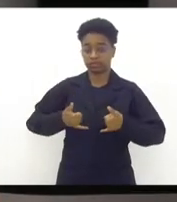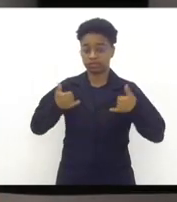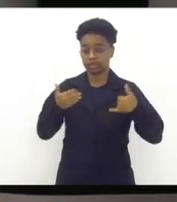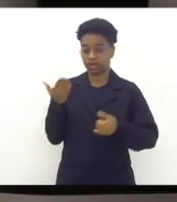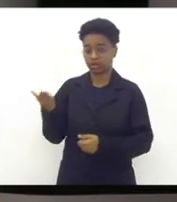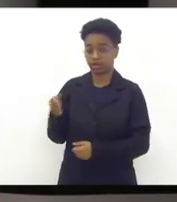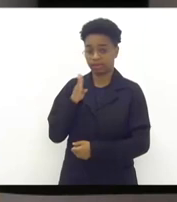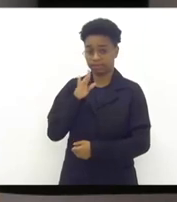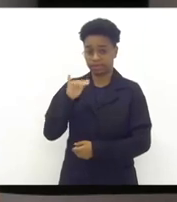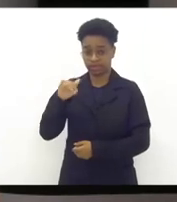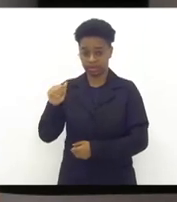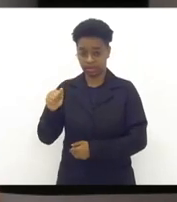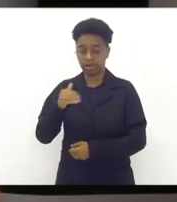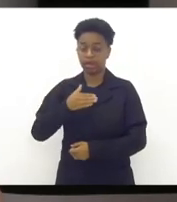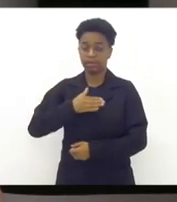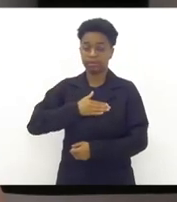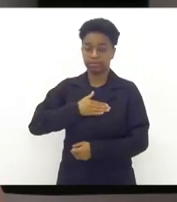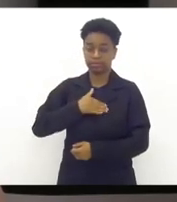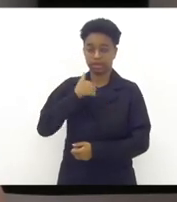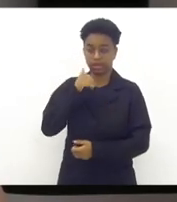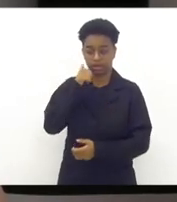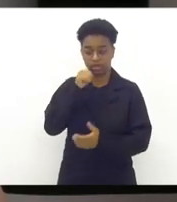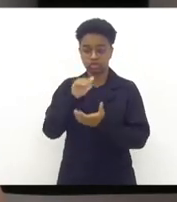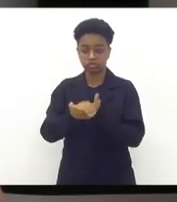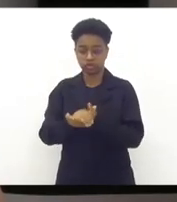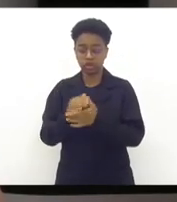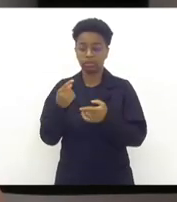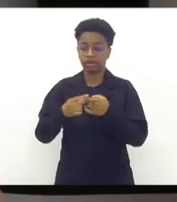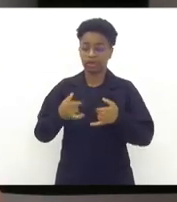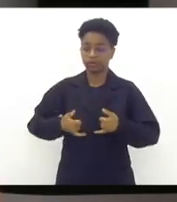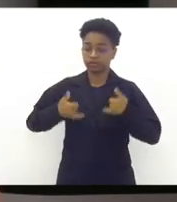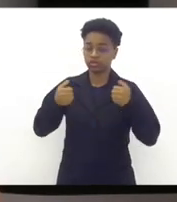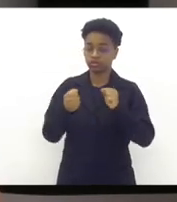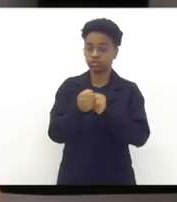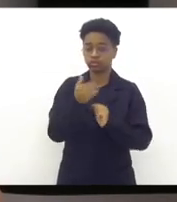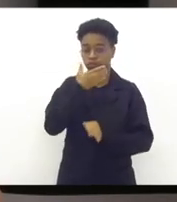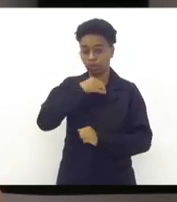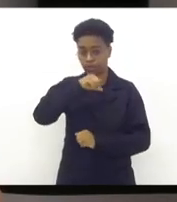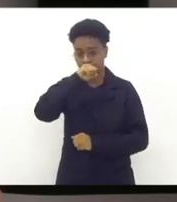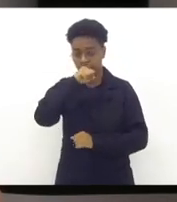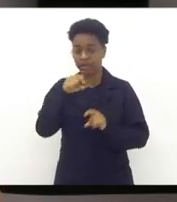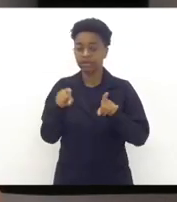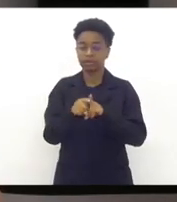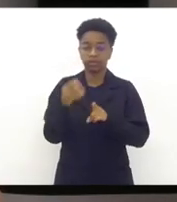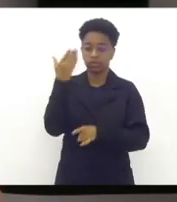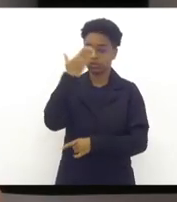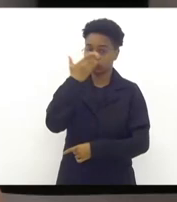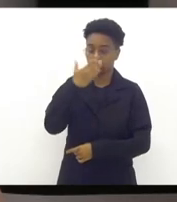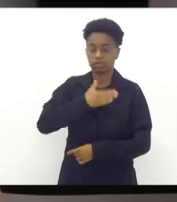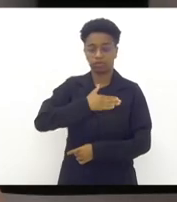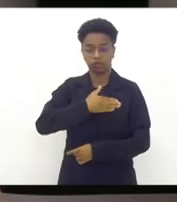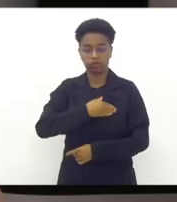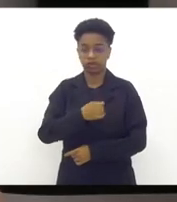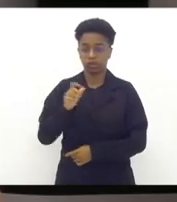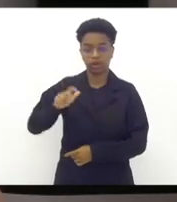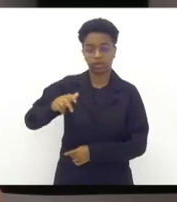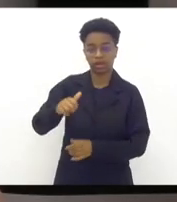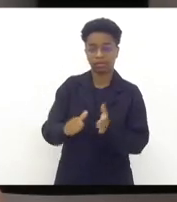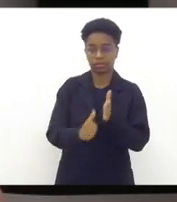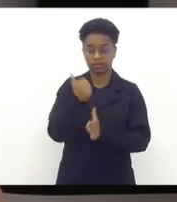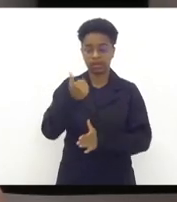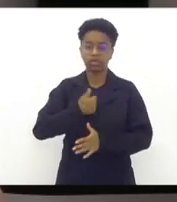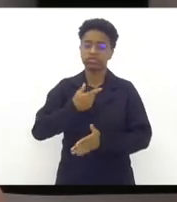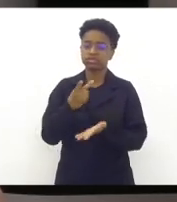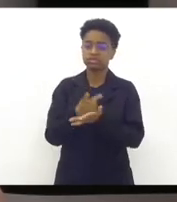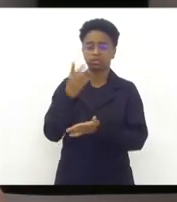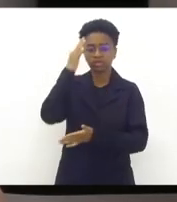que ela faz aniversário junto com o meu pai. Eu perdi os primeiros passos do meu filho. É. Eu sempre quis ser pai, sempre